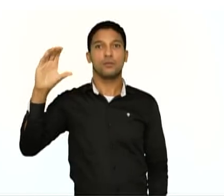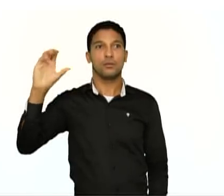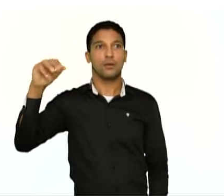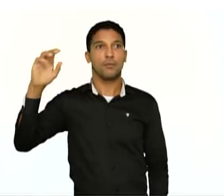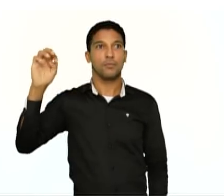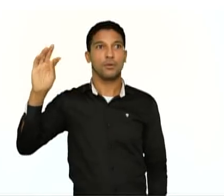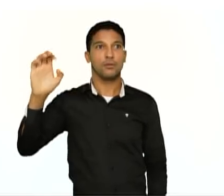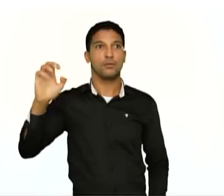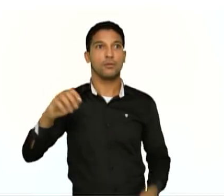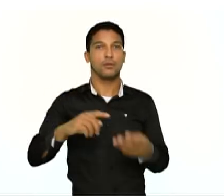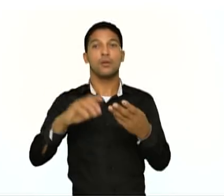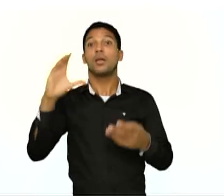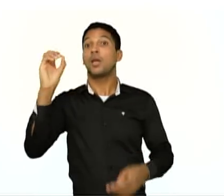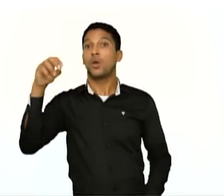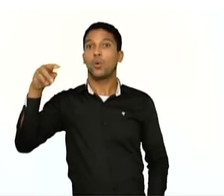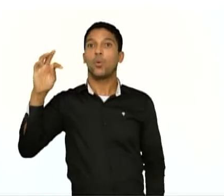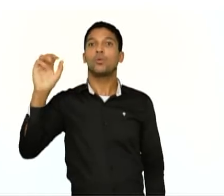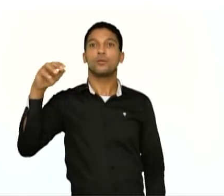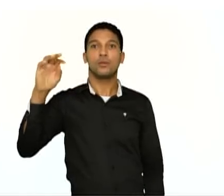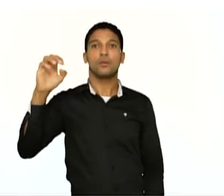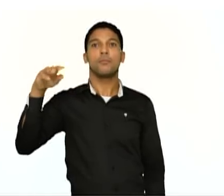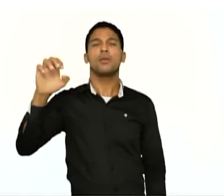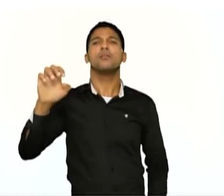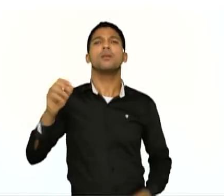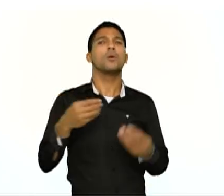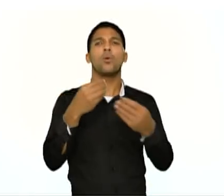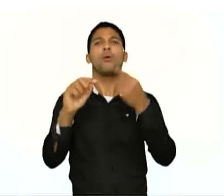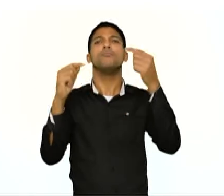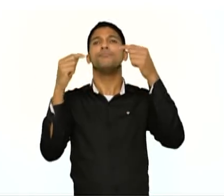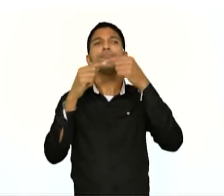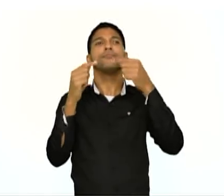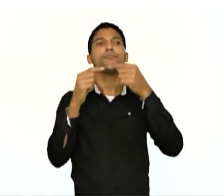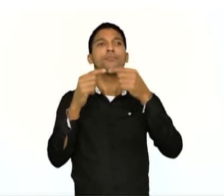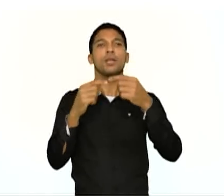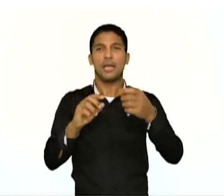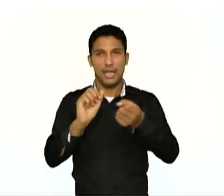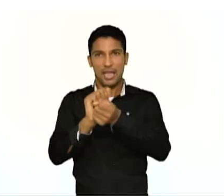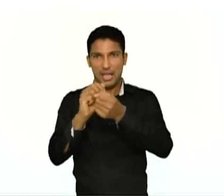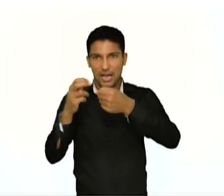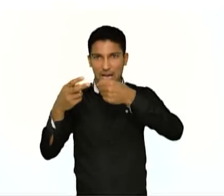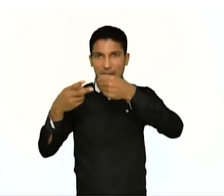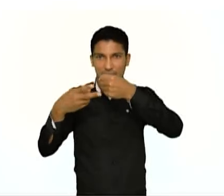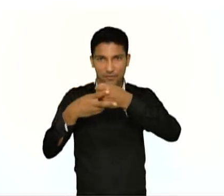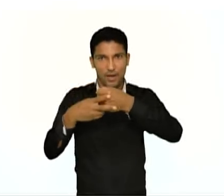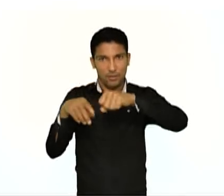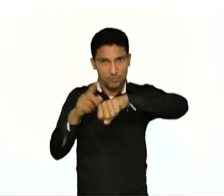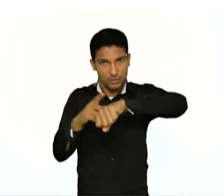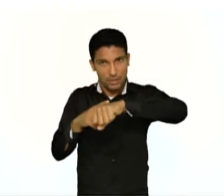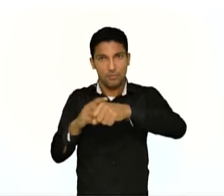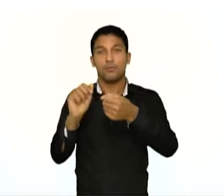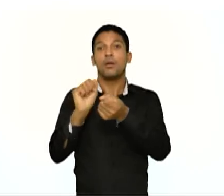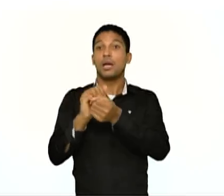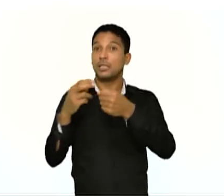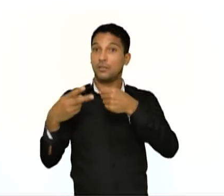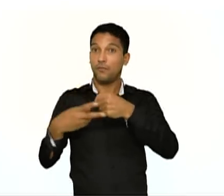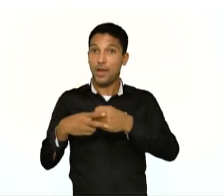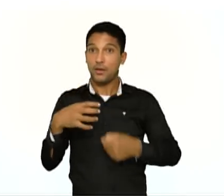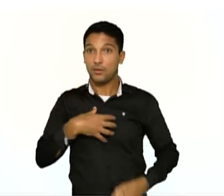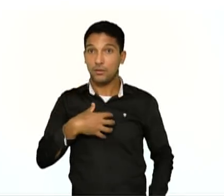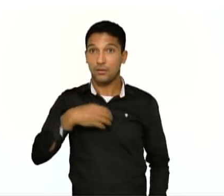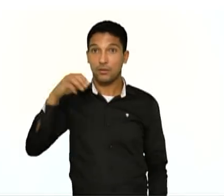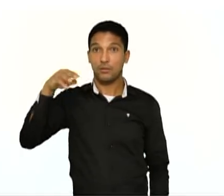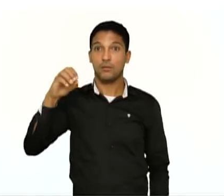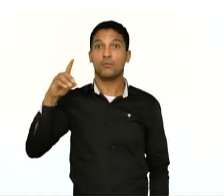que se referem ao tempo e são advérbios de tempo? B. Será que são advérbios de modo? Ou C. Será que indicam